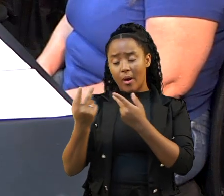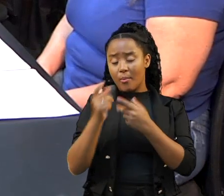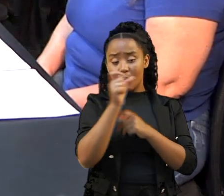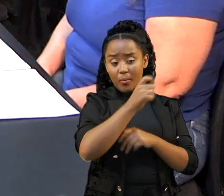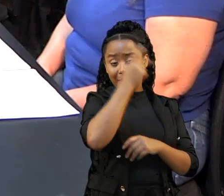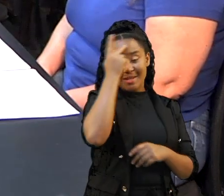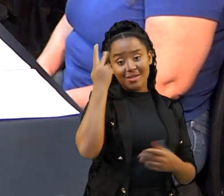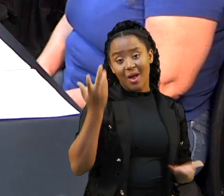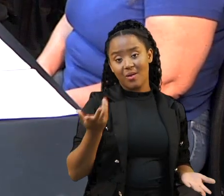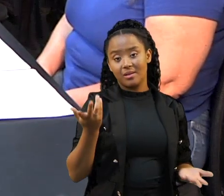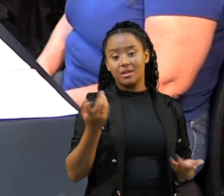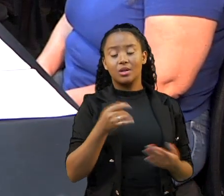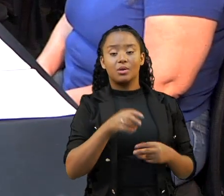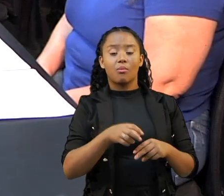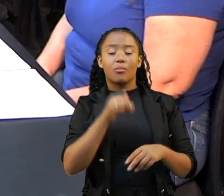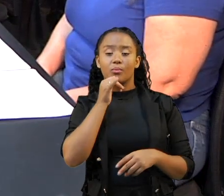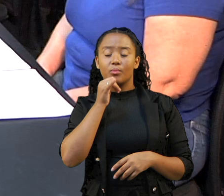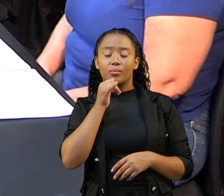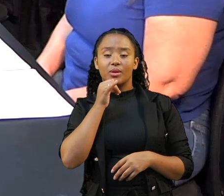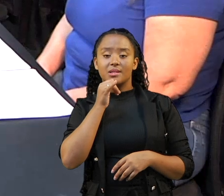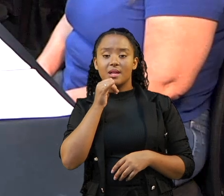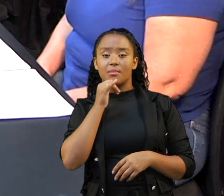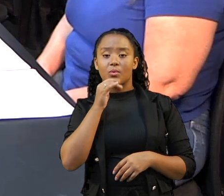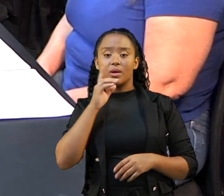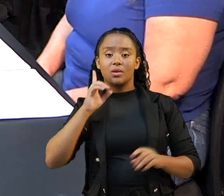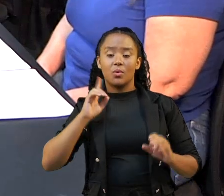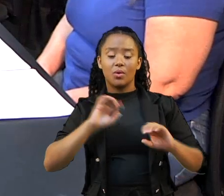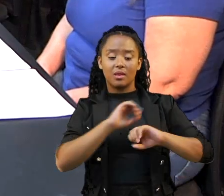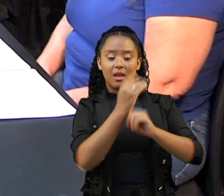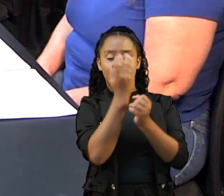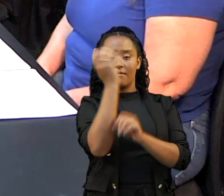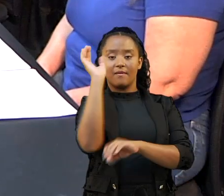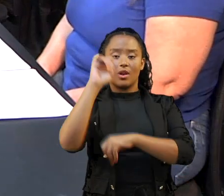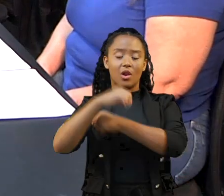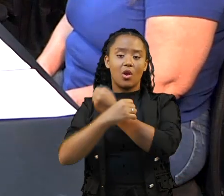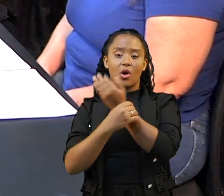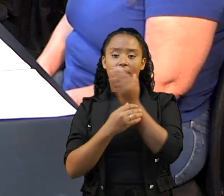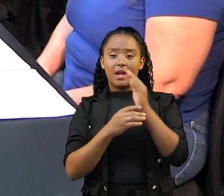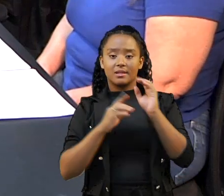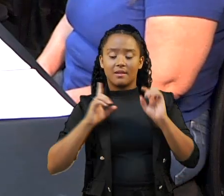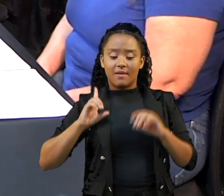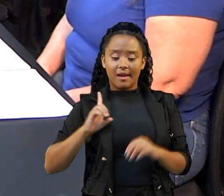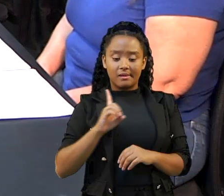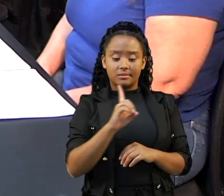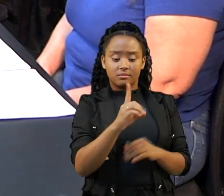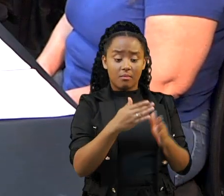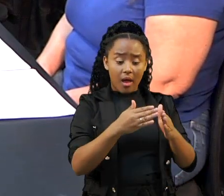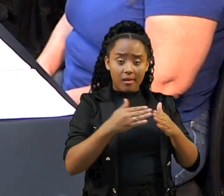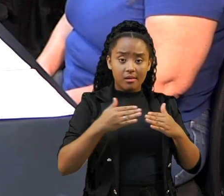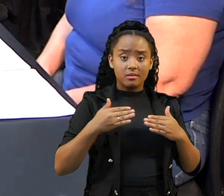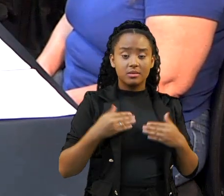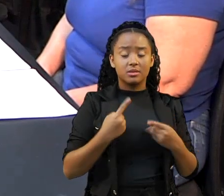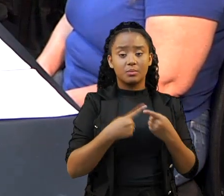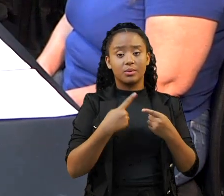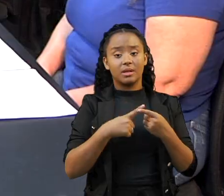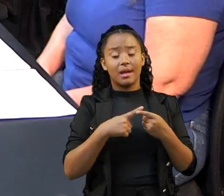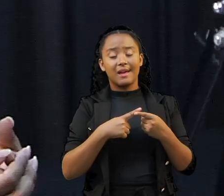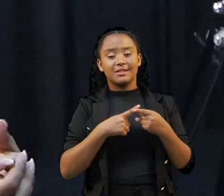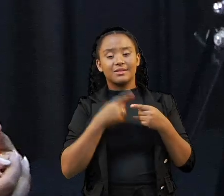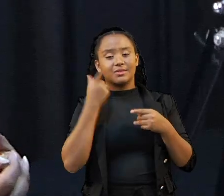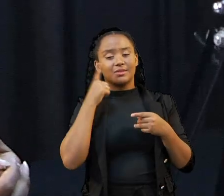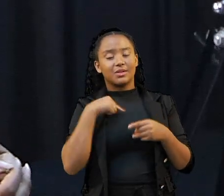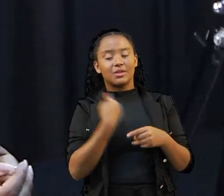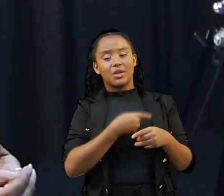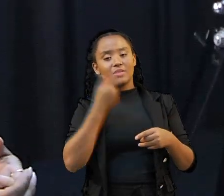adentrar numa floresta, a gente pede licença, a gente vê também a essência espiritual daquilo, entendeu?